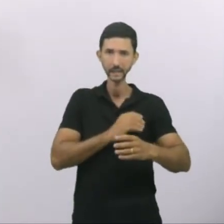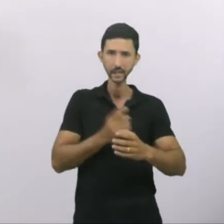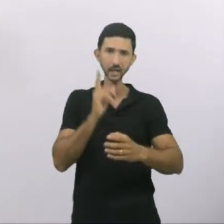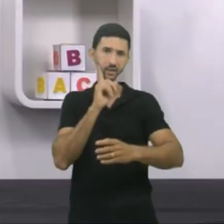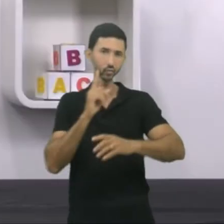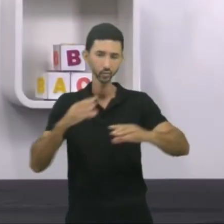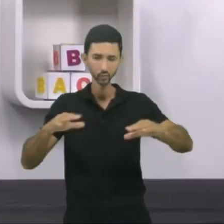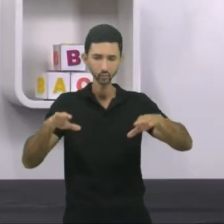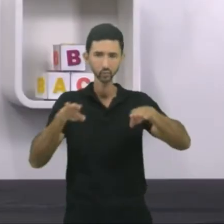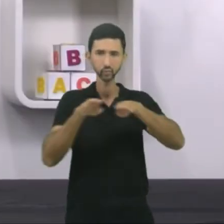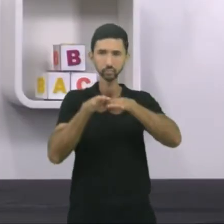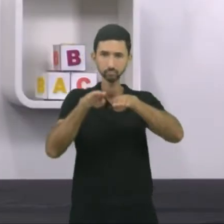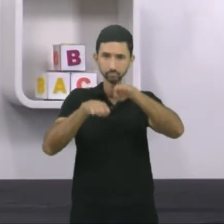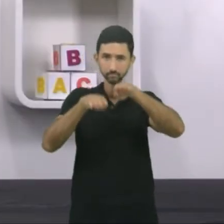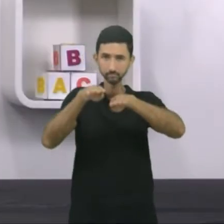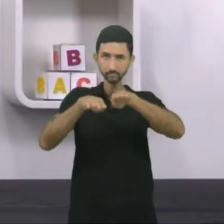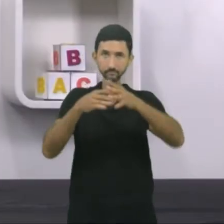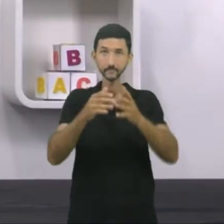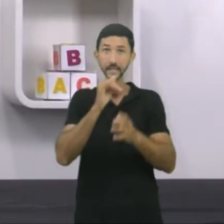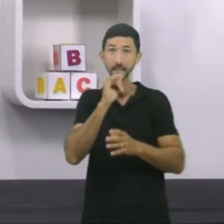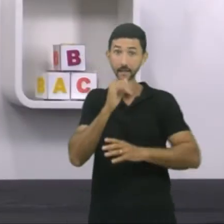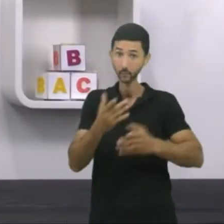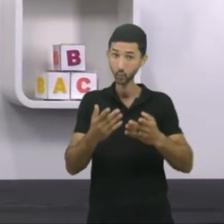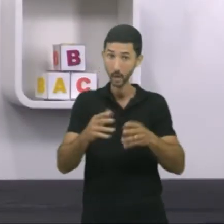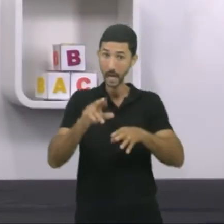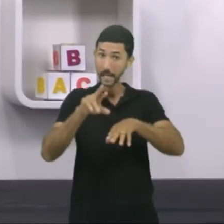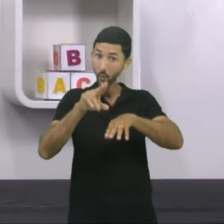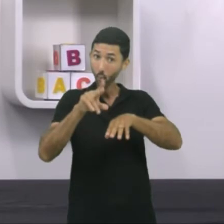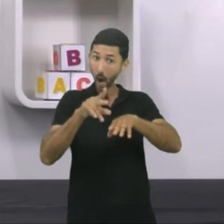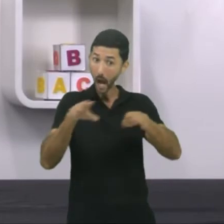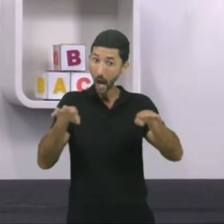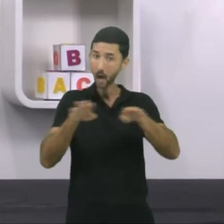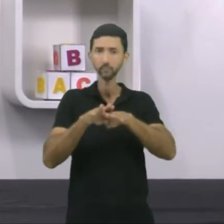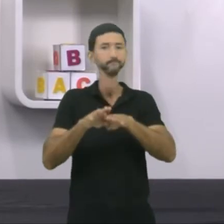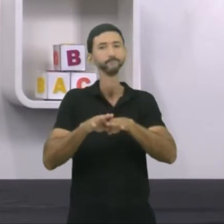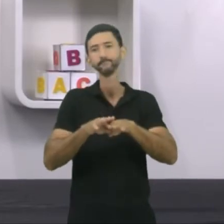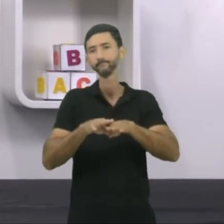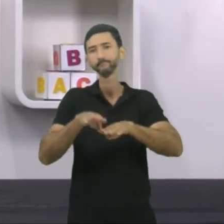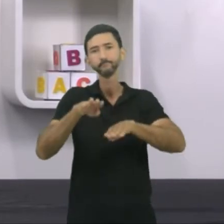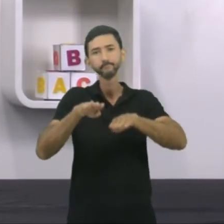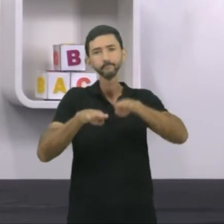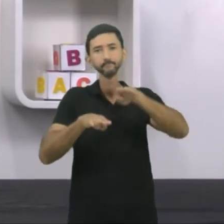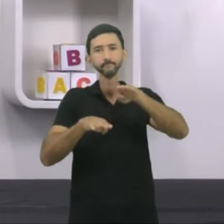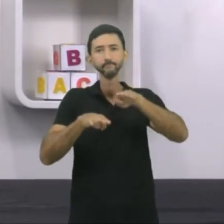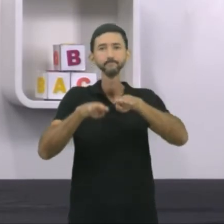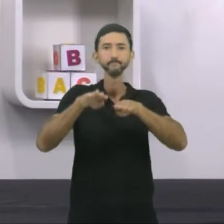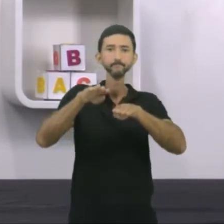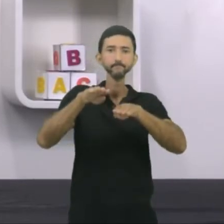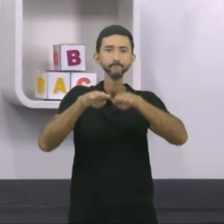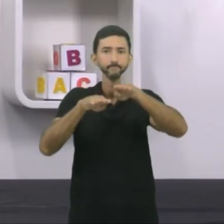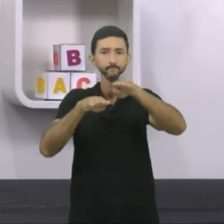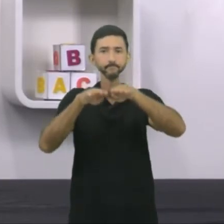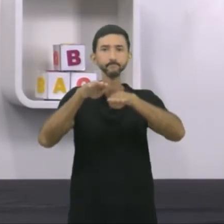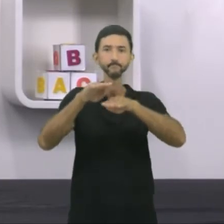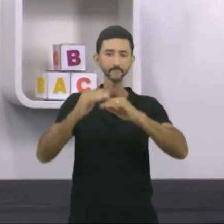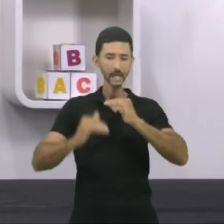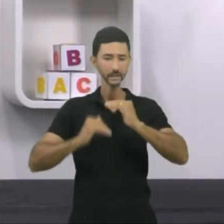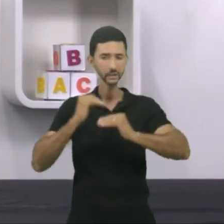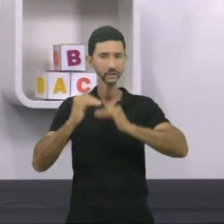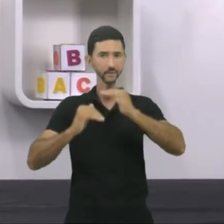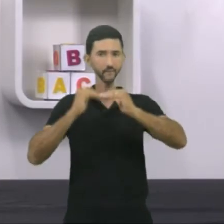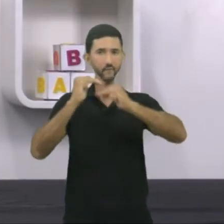Claro que não estamos dizendo que as economias são idênticas, mas elas têm um